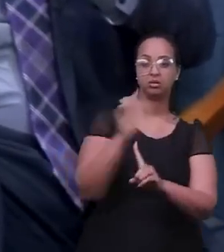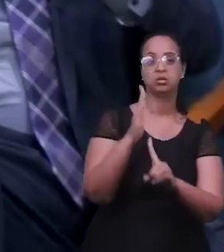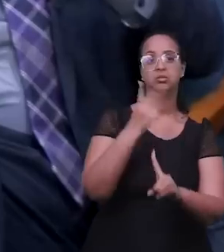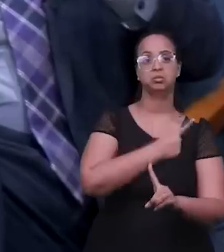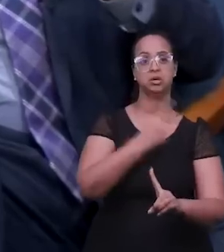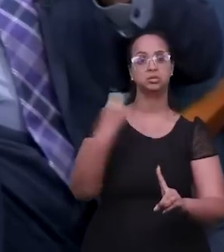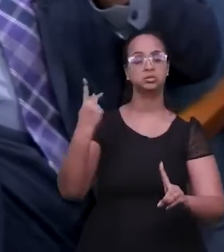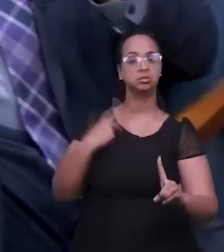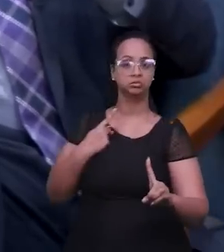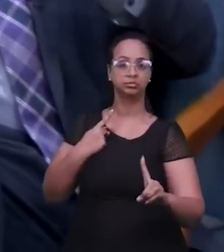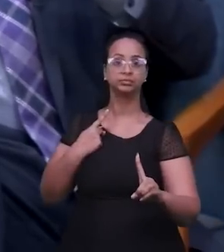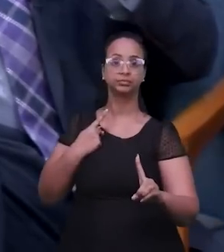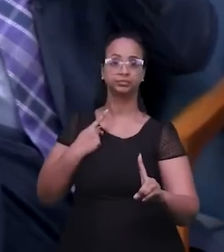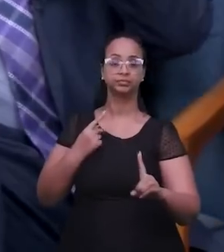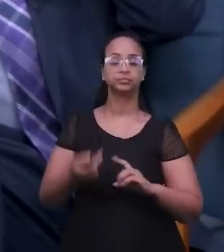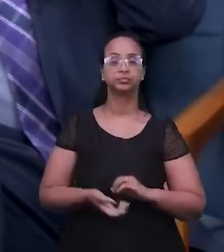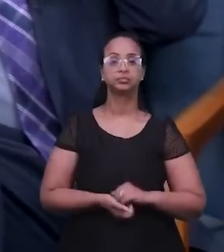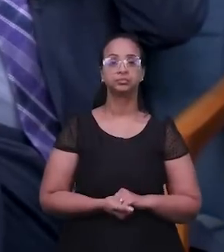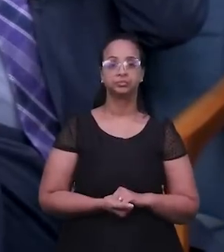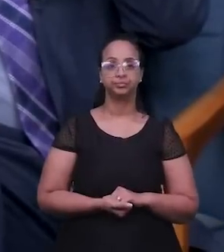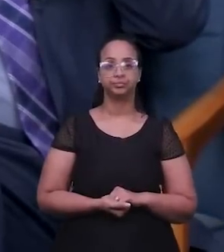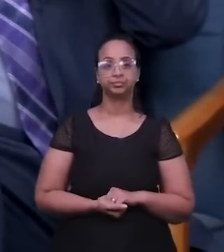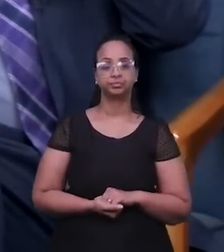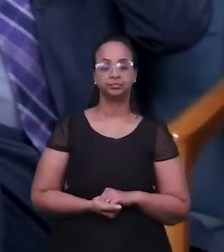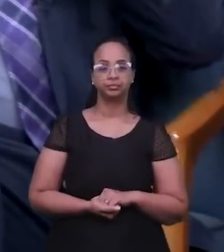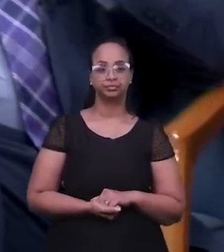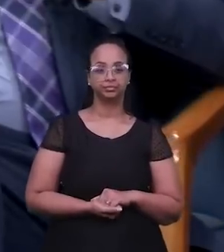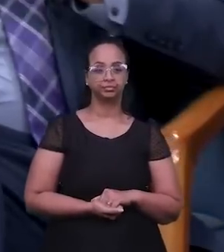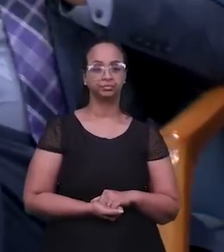profecia, com a imposição de mãos do presbitério.